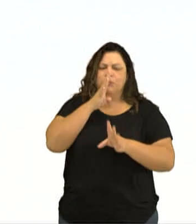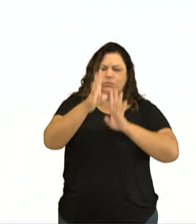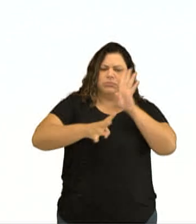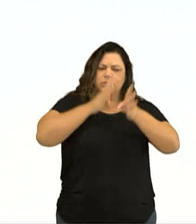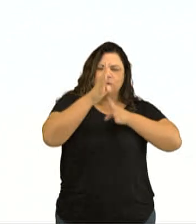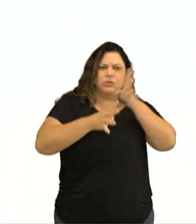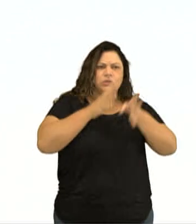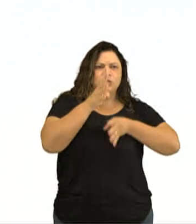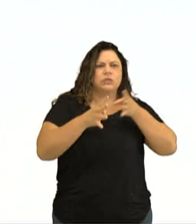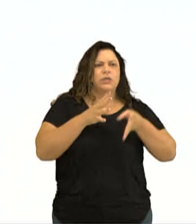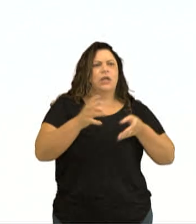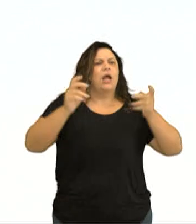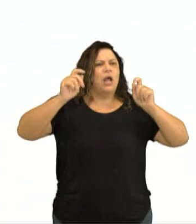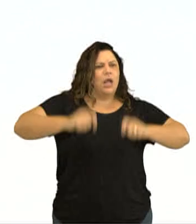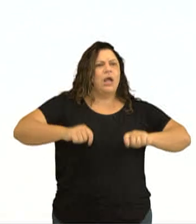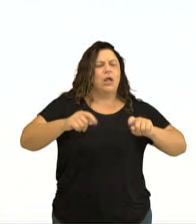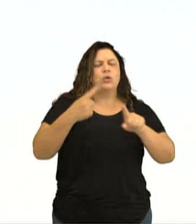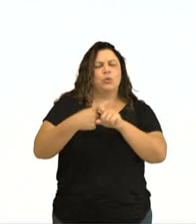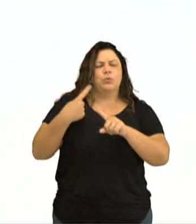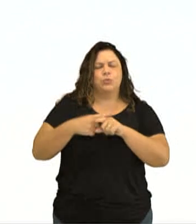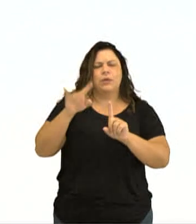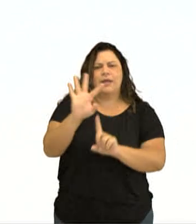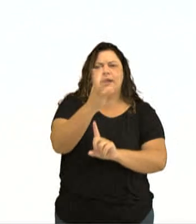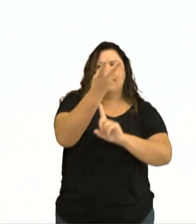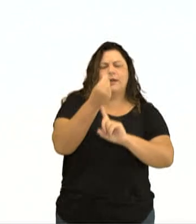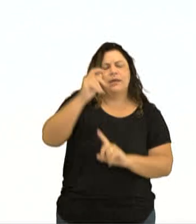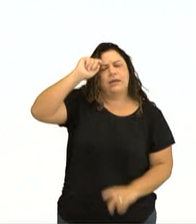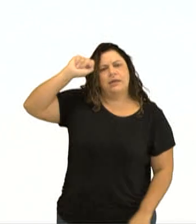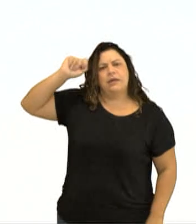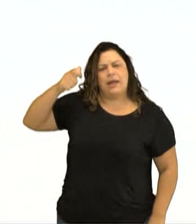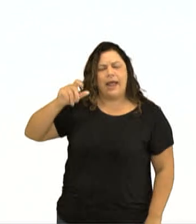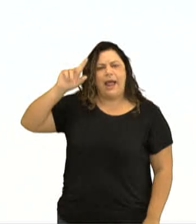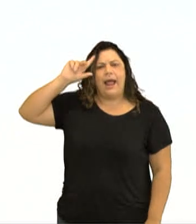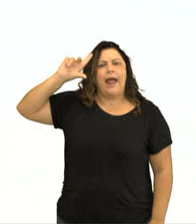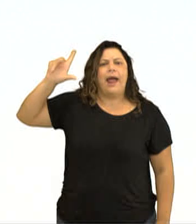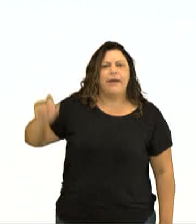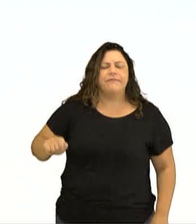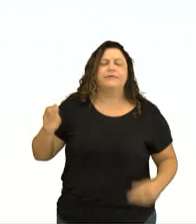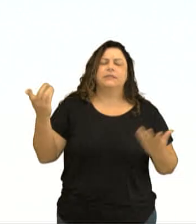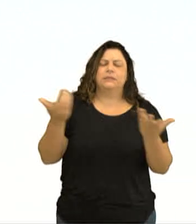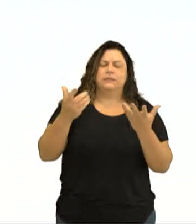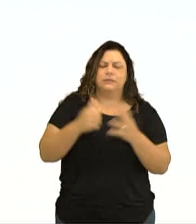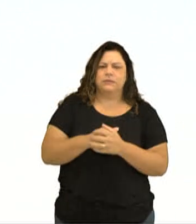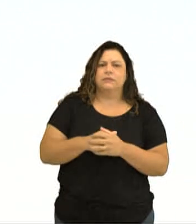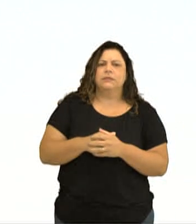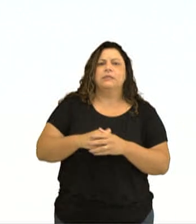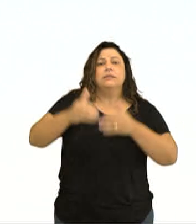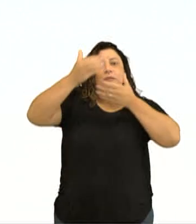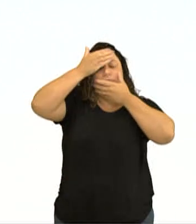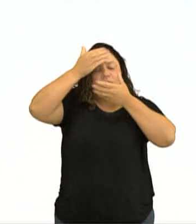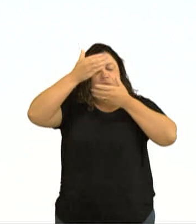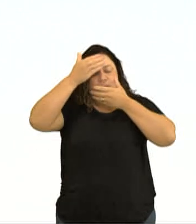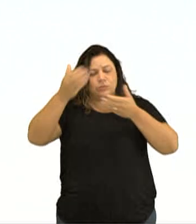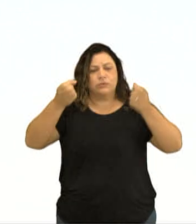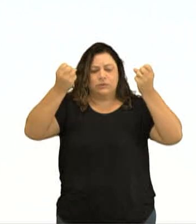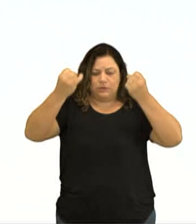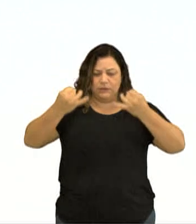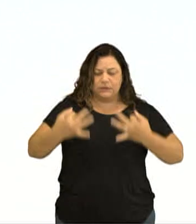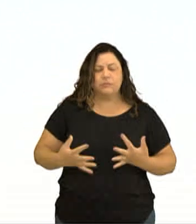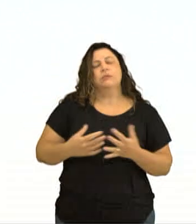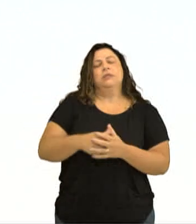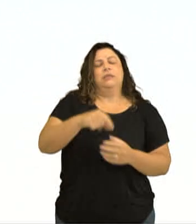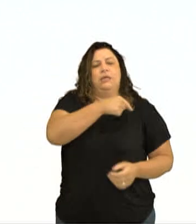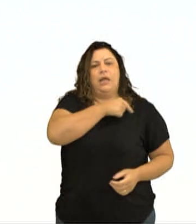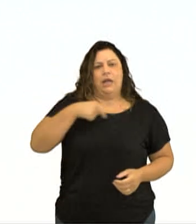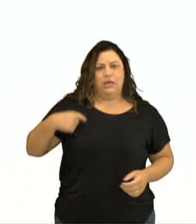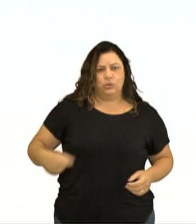de arte africana depois do Egito Antigo e por reduzir o Islã e a China, juntos, a um único